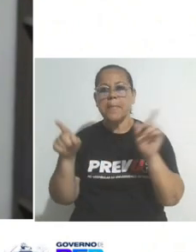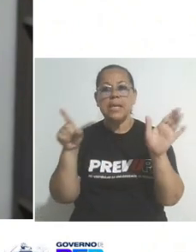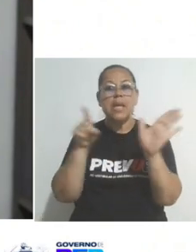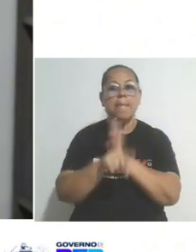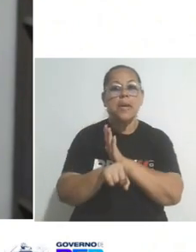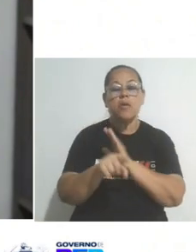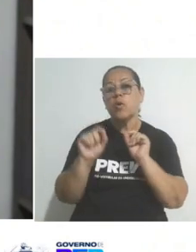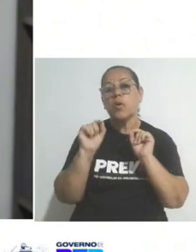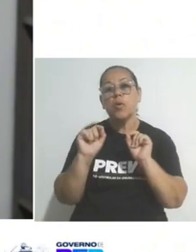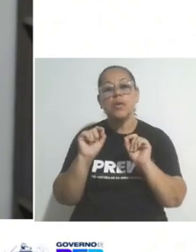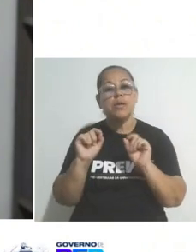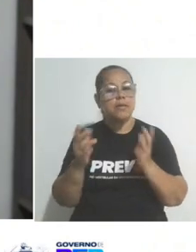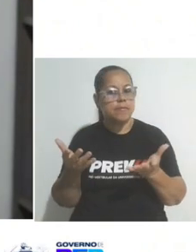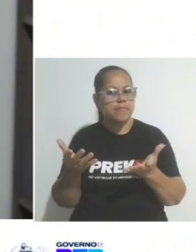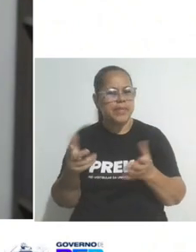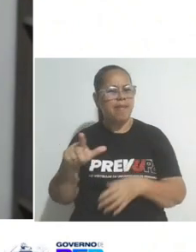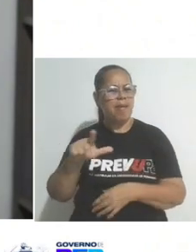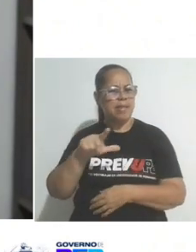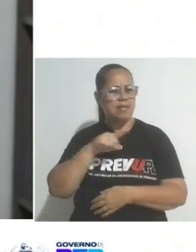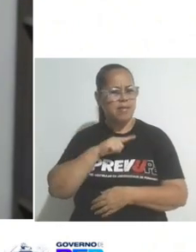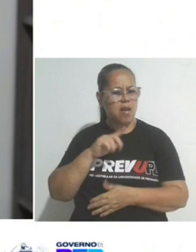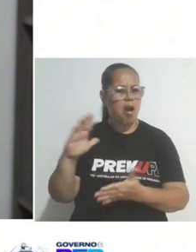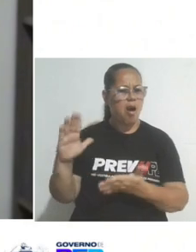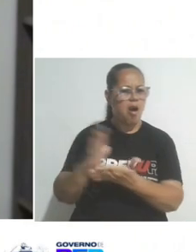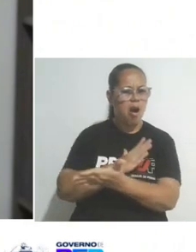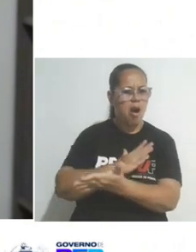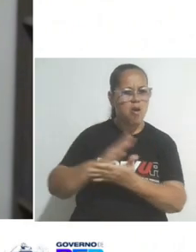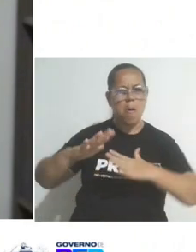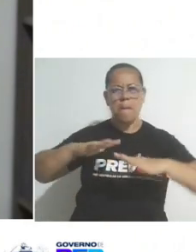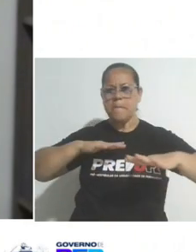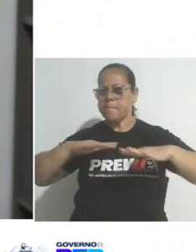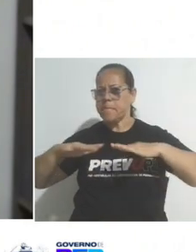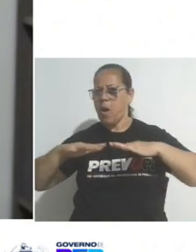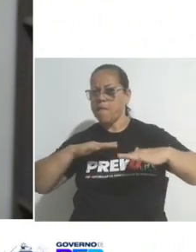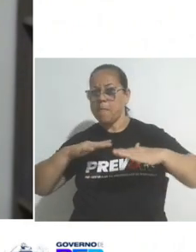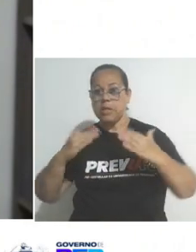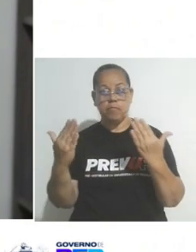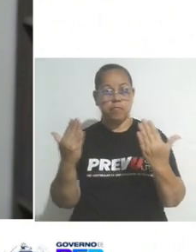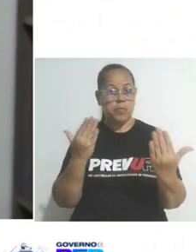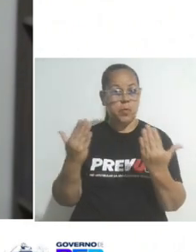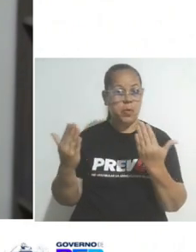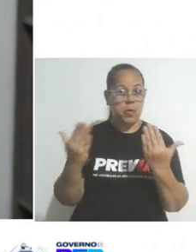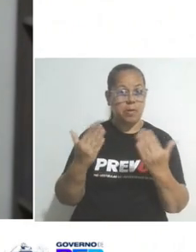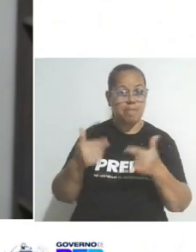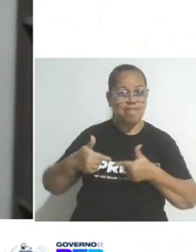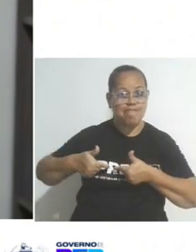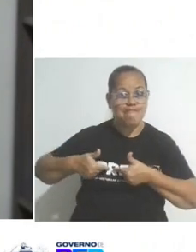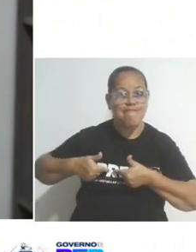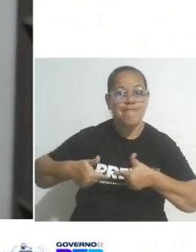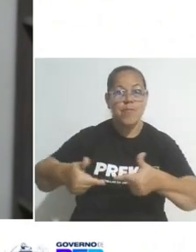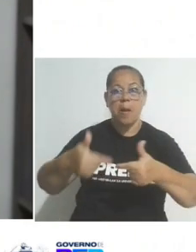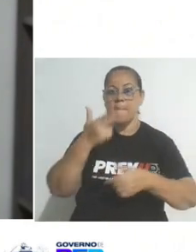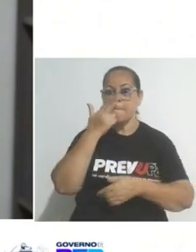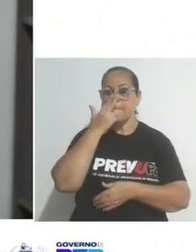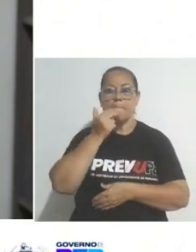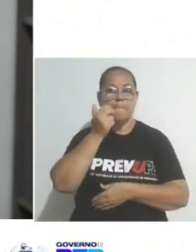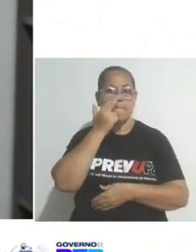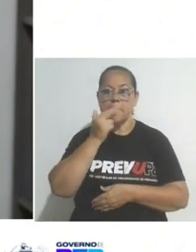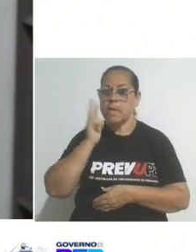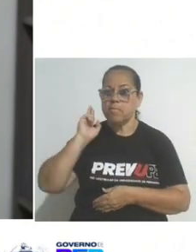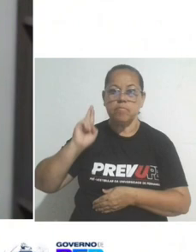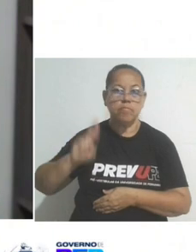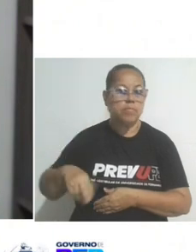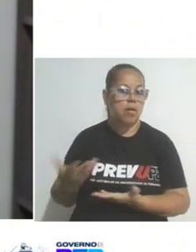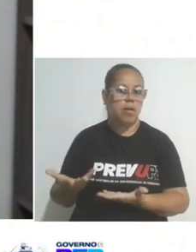foi feita foi existe algum movimento análogo ou seja que lute pelos mesmos motivos